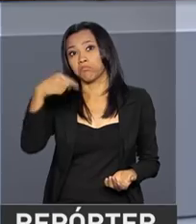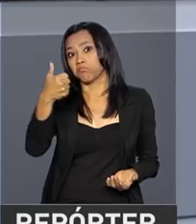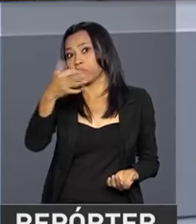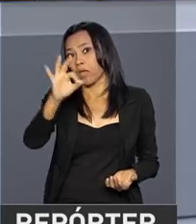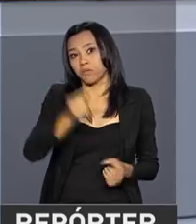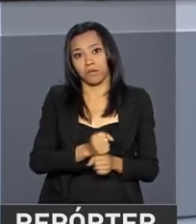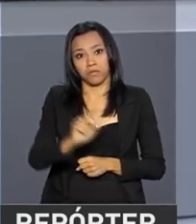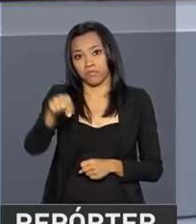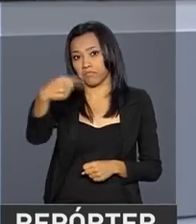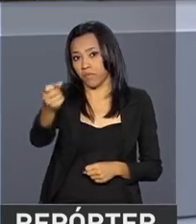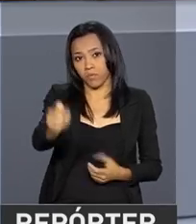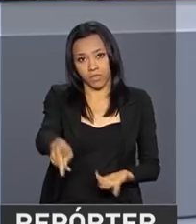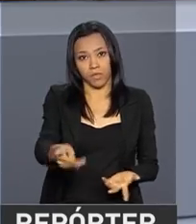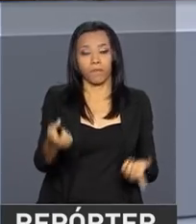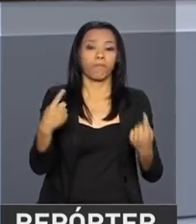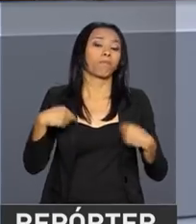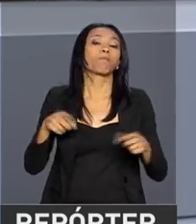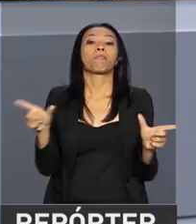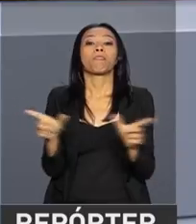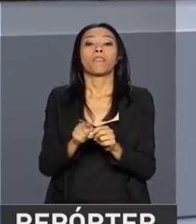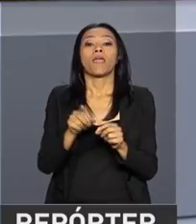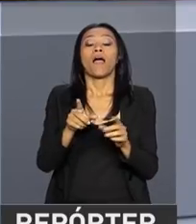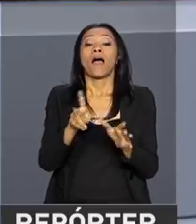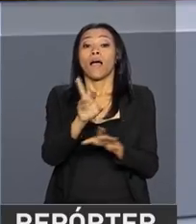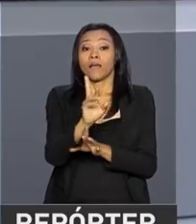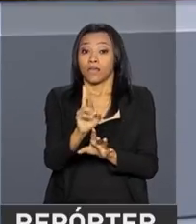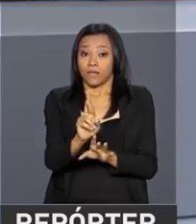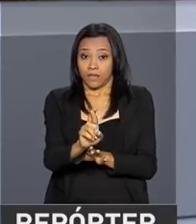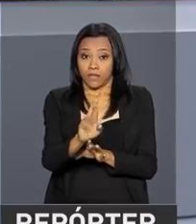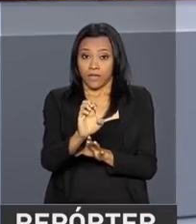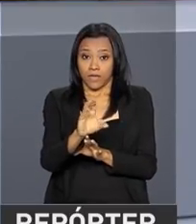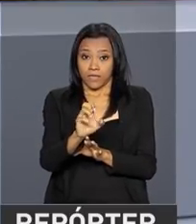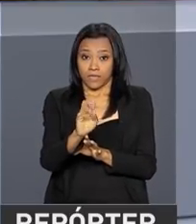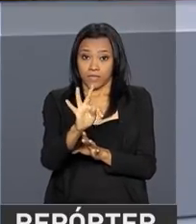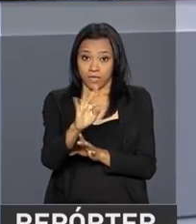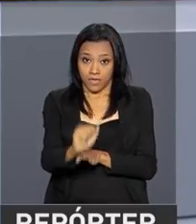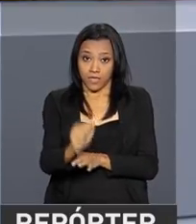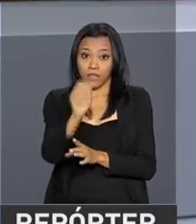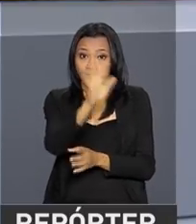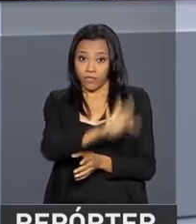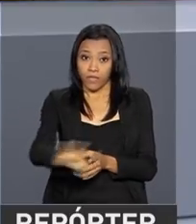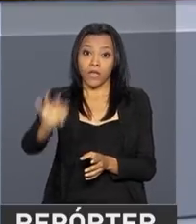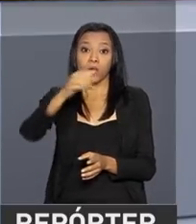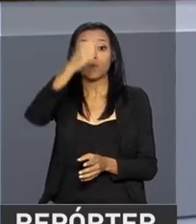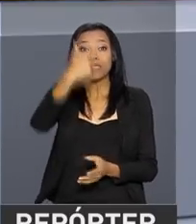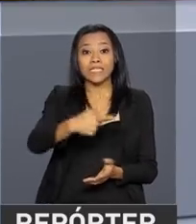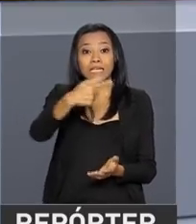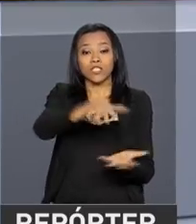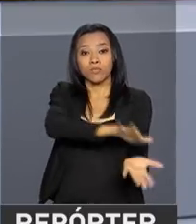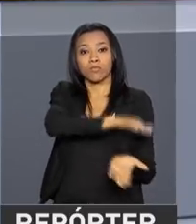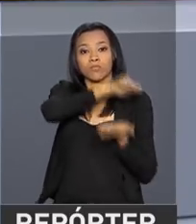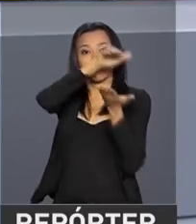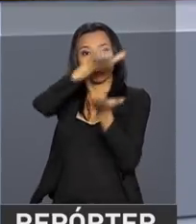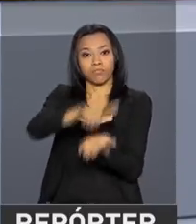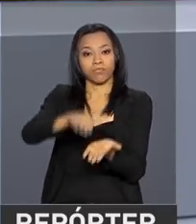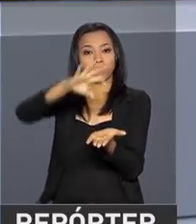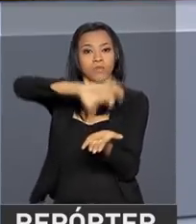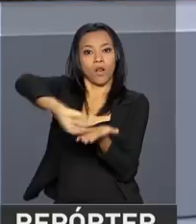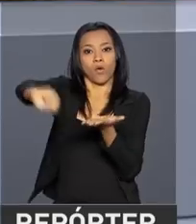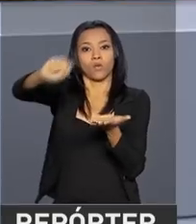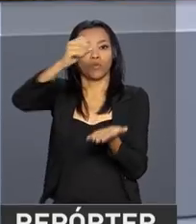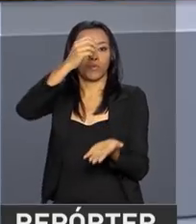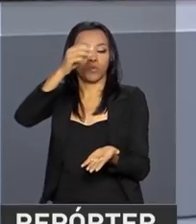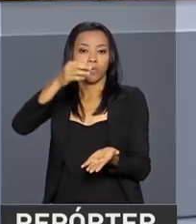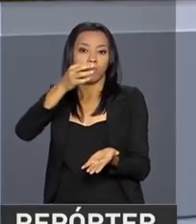anos a receita federal abriu hoje a consulta ao sétimo e último lote de restituição do imposto de renda pessoa física